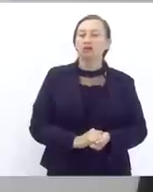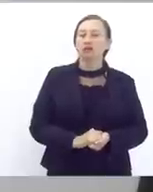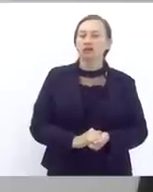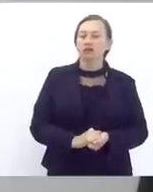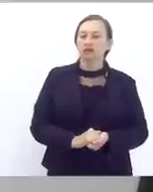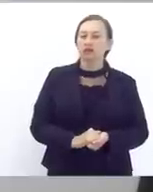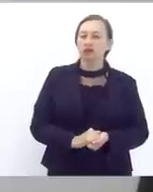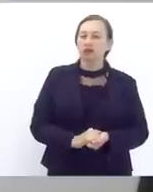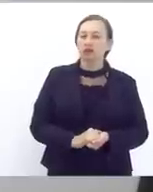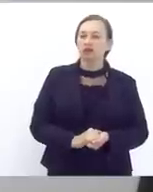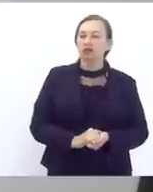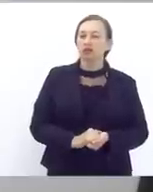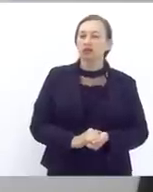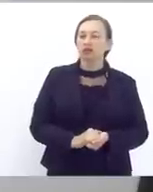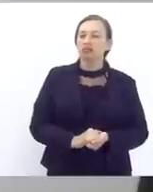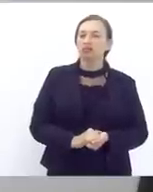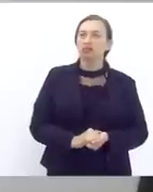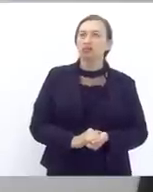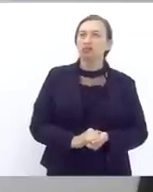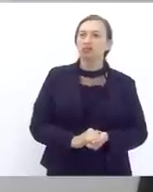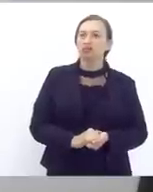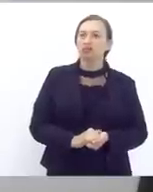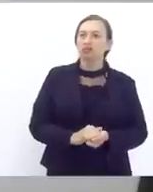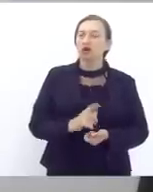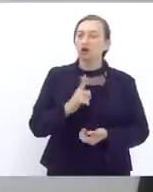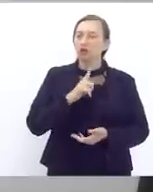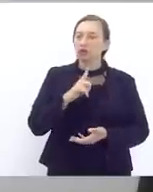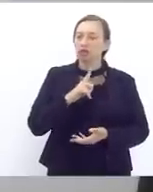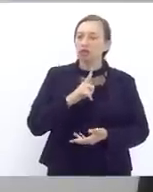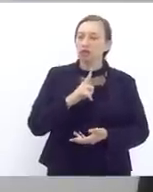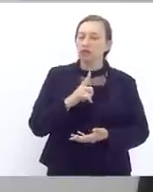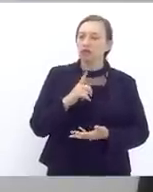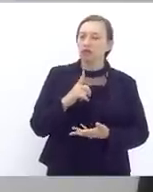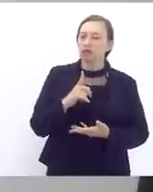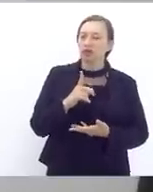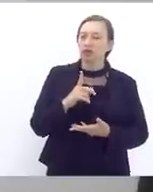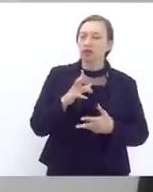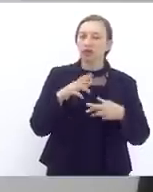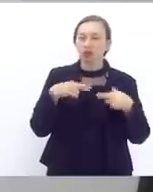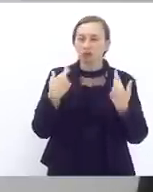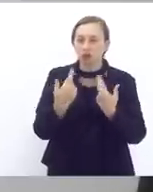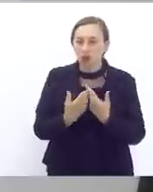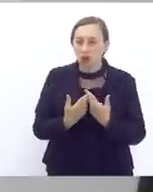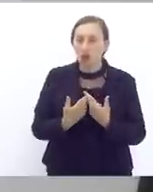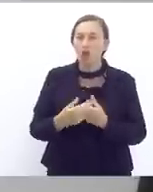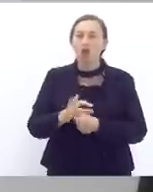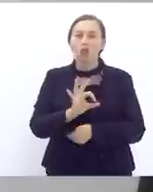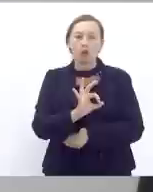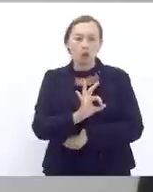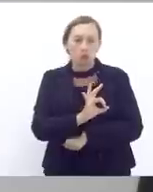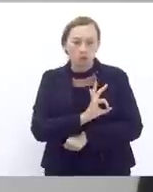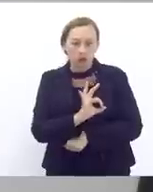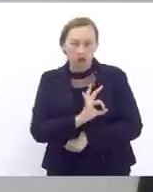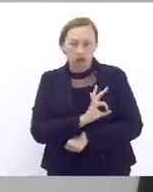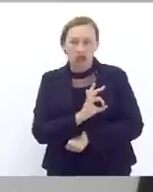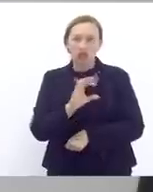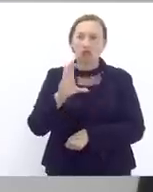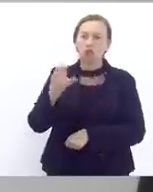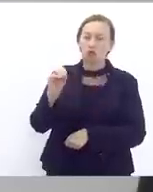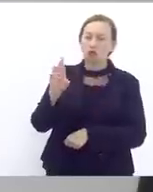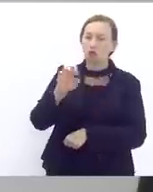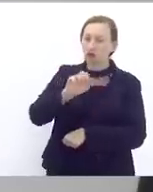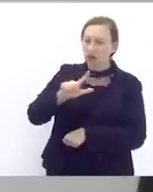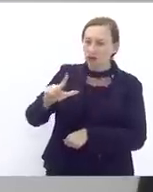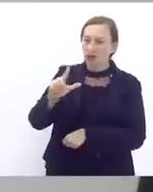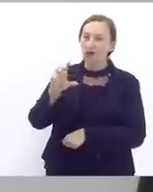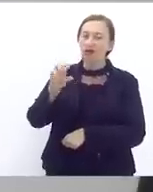tem estado acaso tem estado constante reunião com a polícia com Luiz Alberto o Coronel sardinha